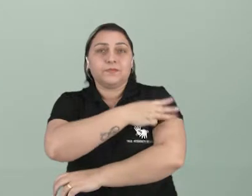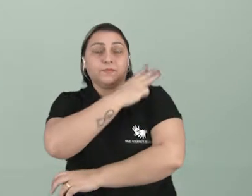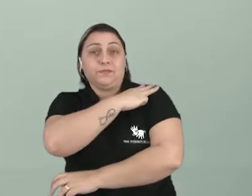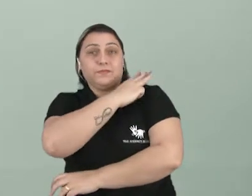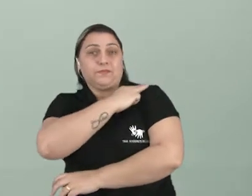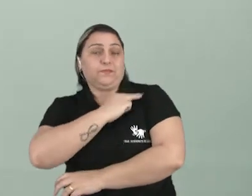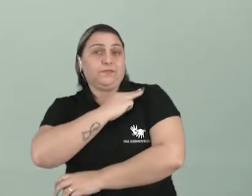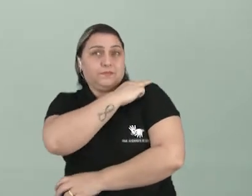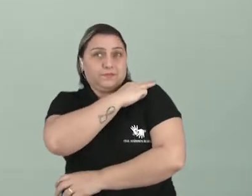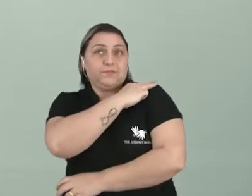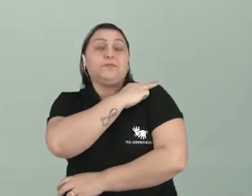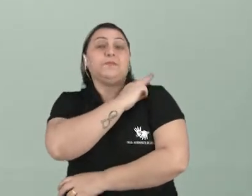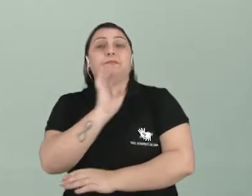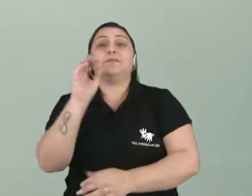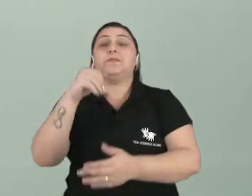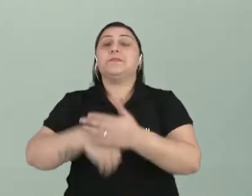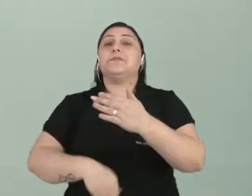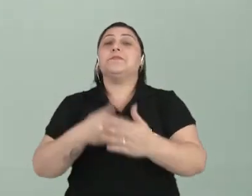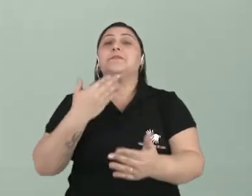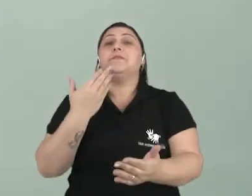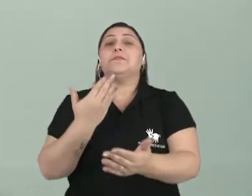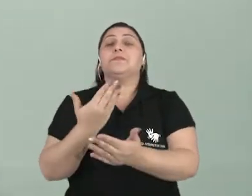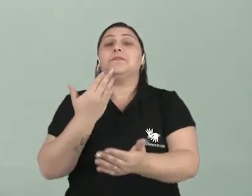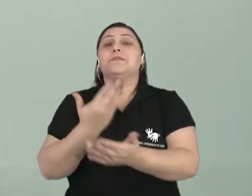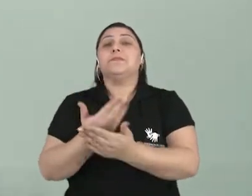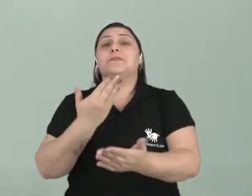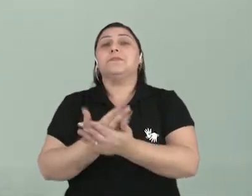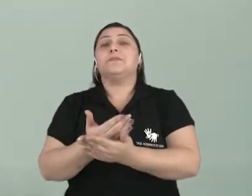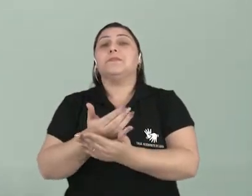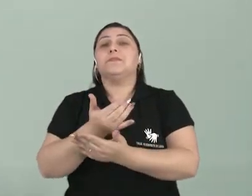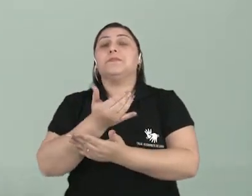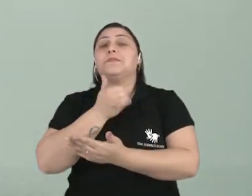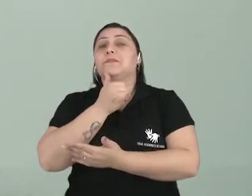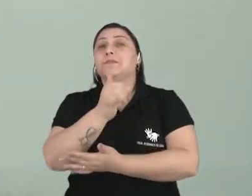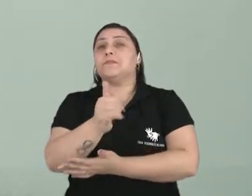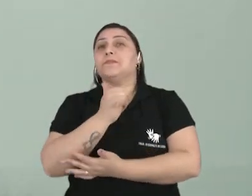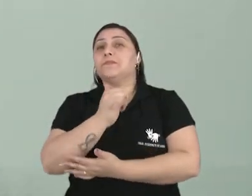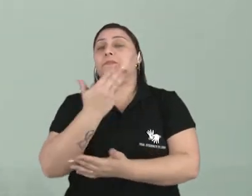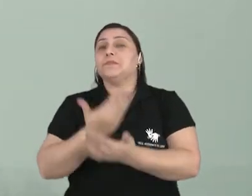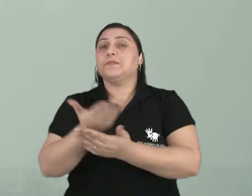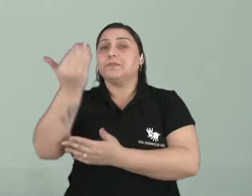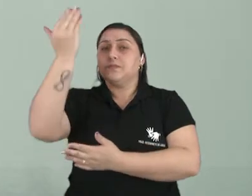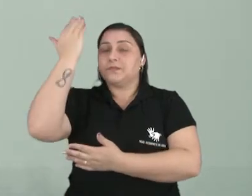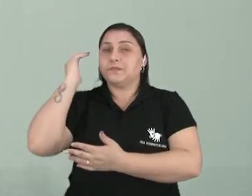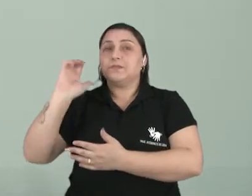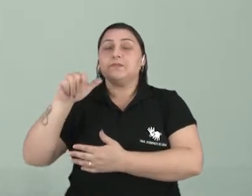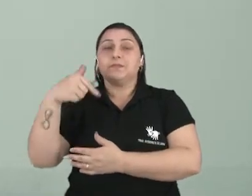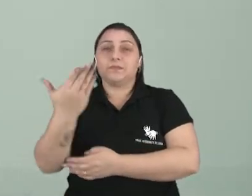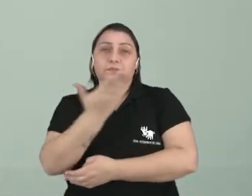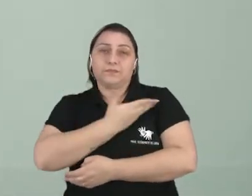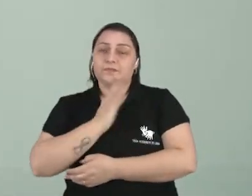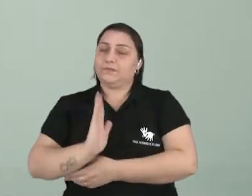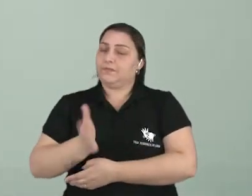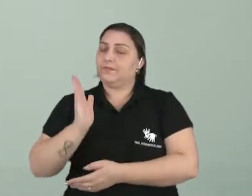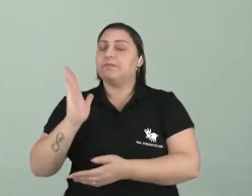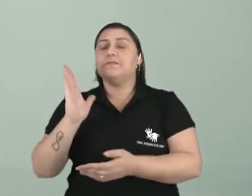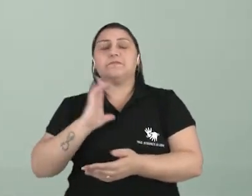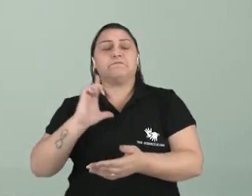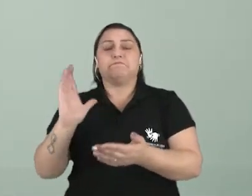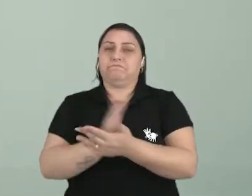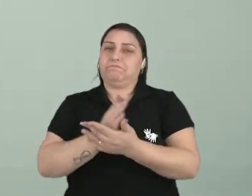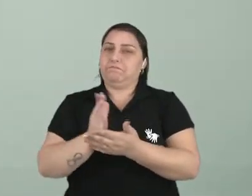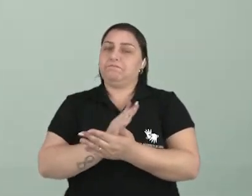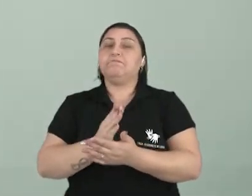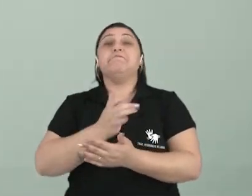ensino médio, dentro do estudo da eletricidade, Nas aulas anteriores aí, já, com outros colegas, já teve algumas questões